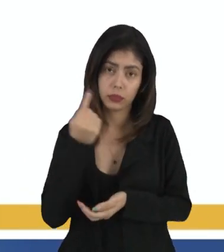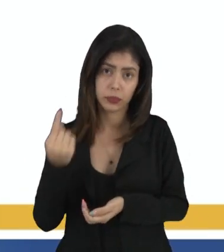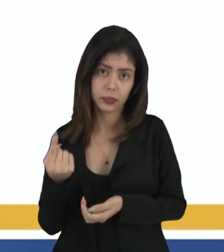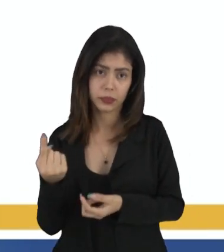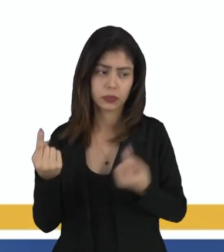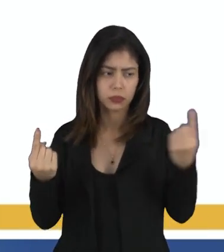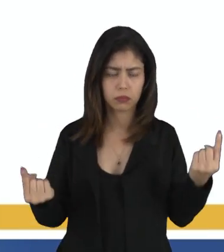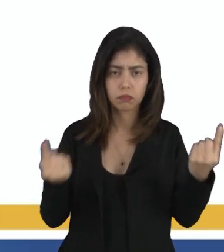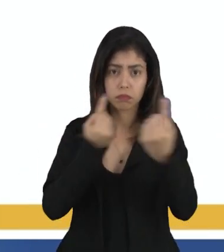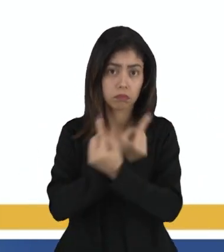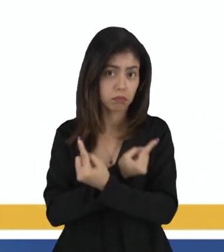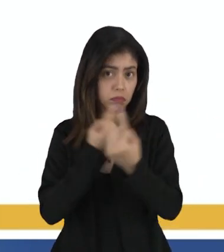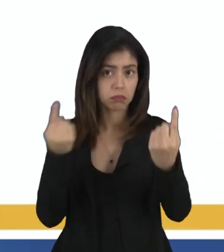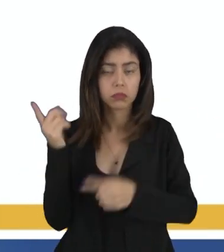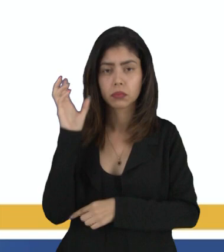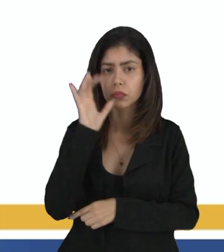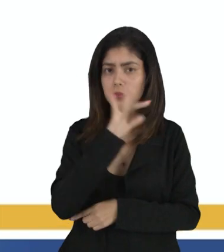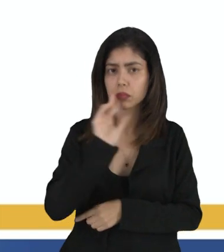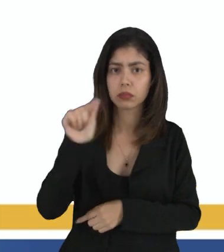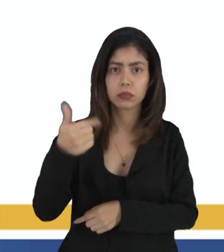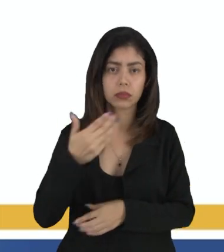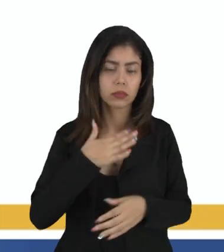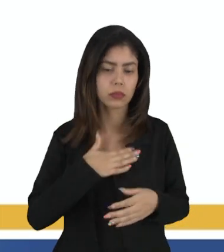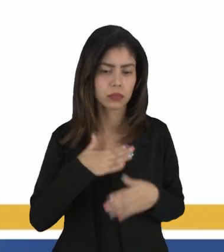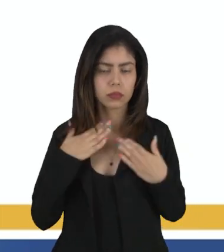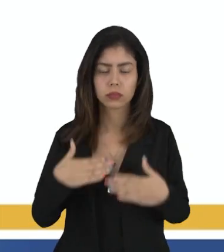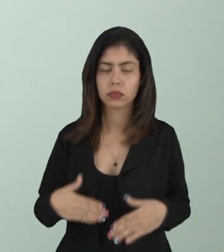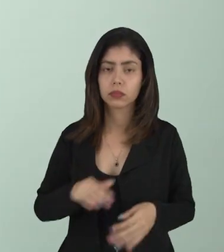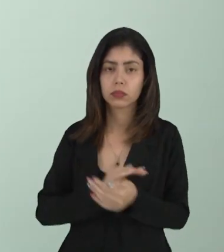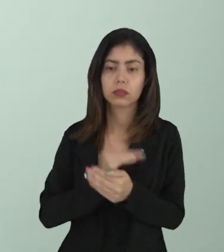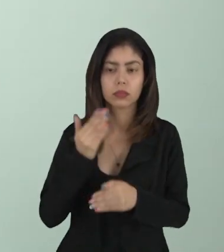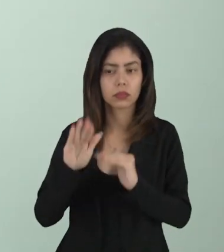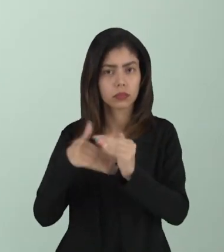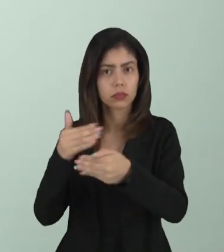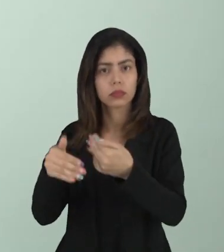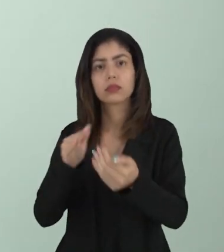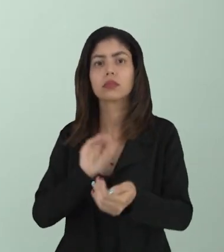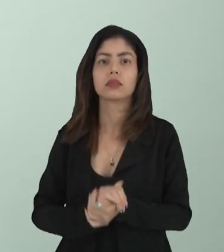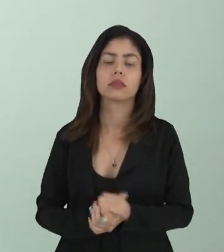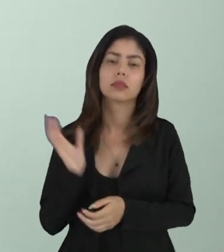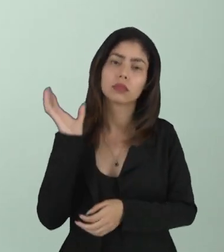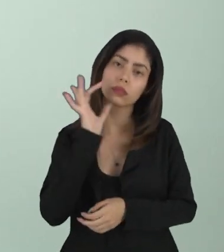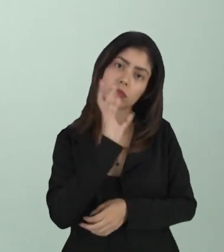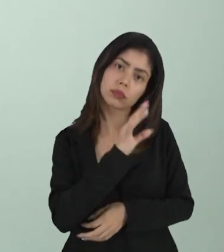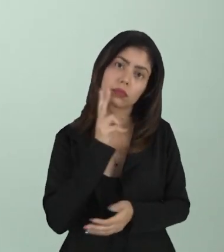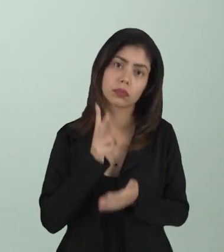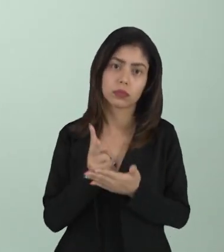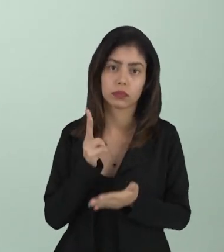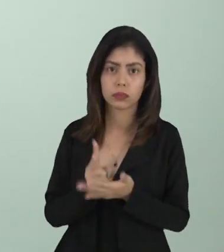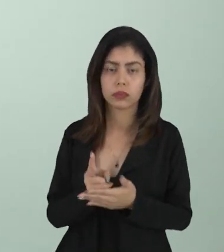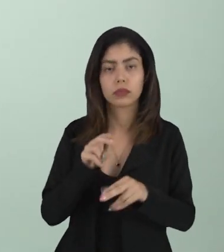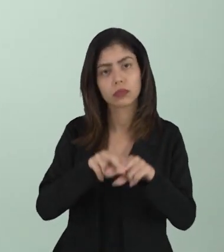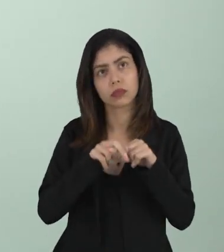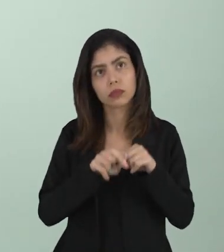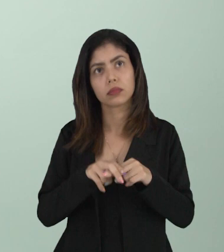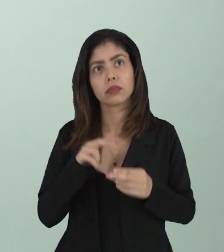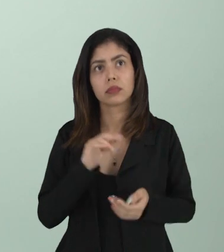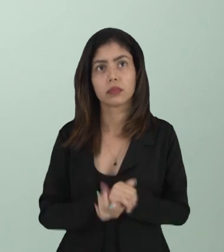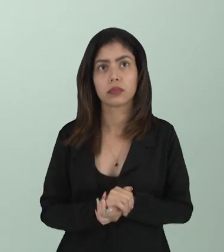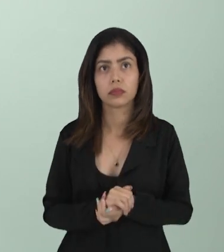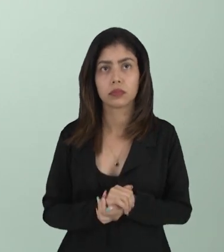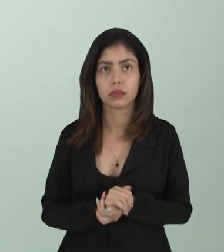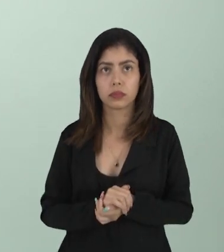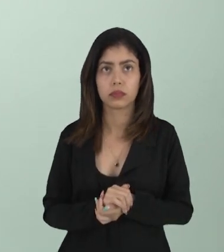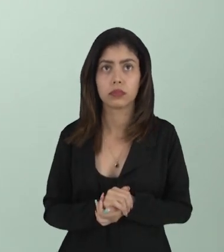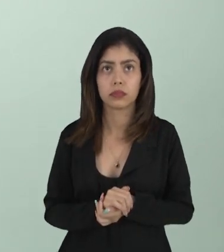transferir essa energia em forma de calor para um outro corpo. Esse processo de transferência é o calor mesmo. É por isso que ele está bem ali no meio,